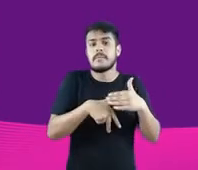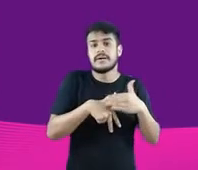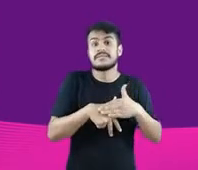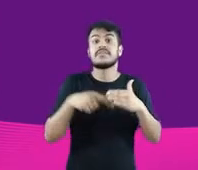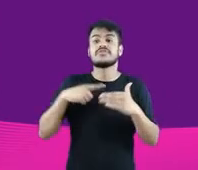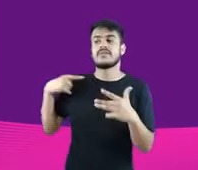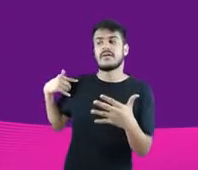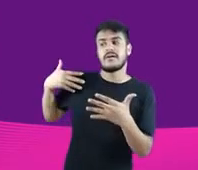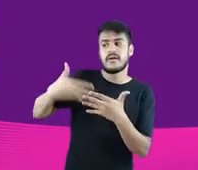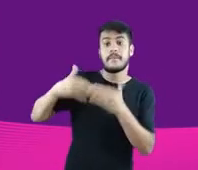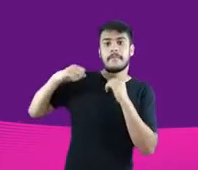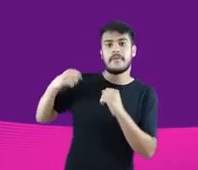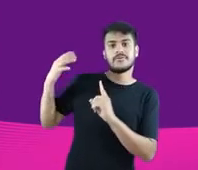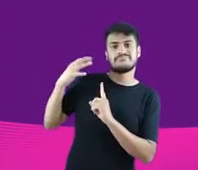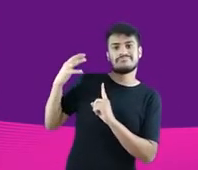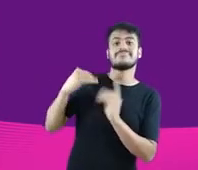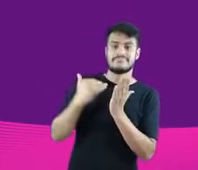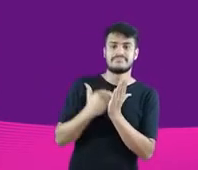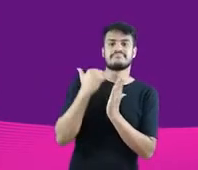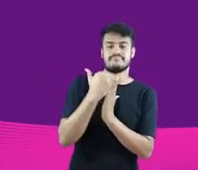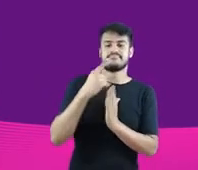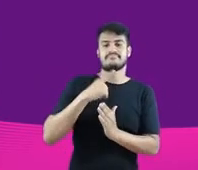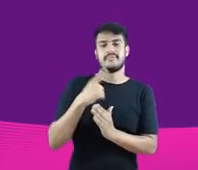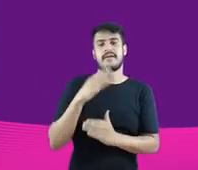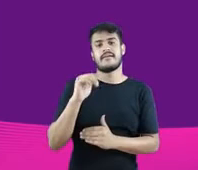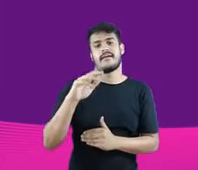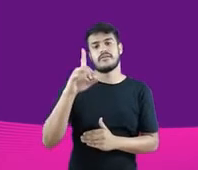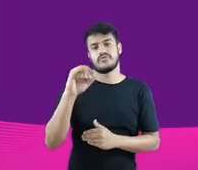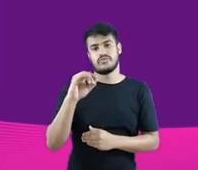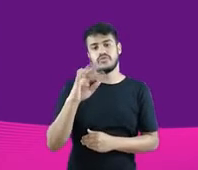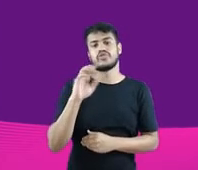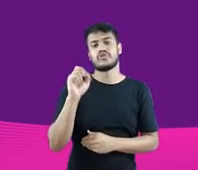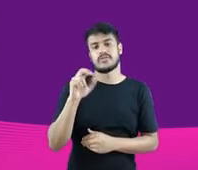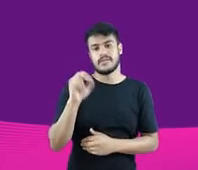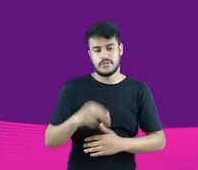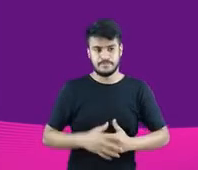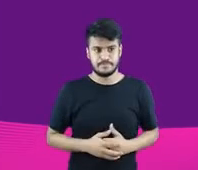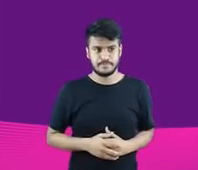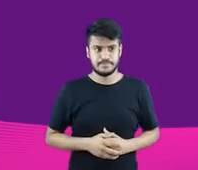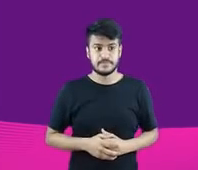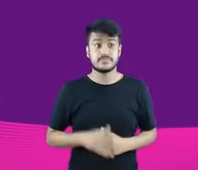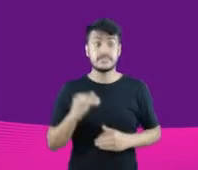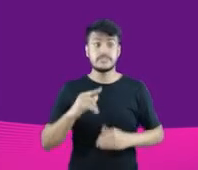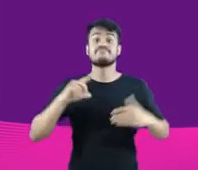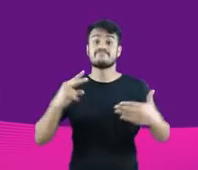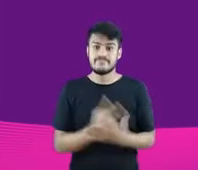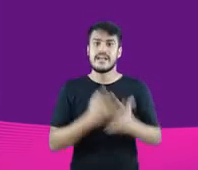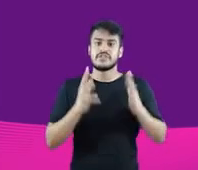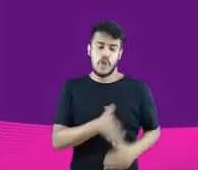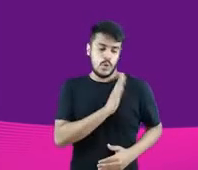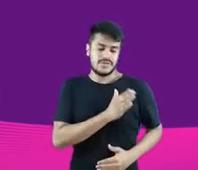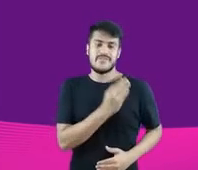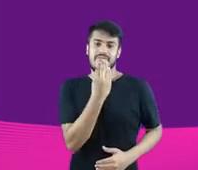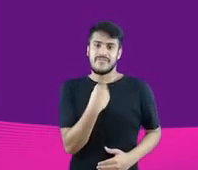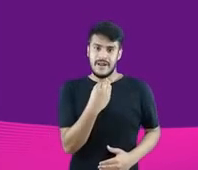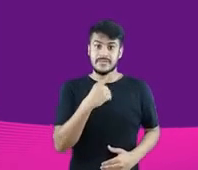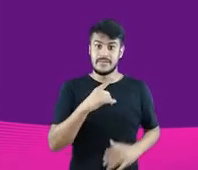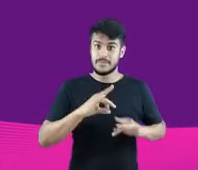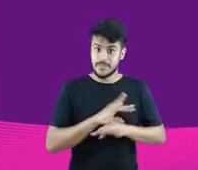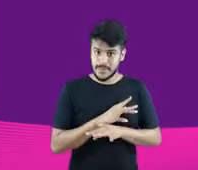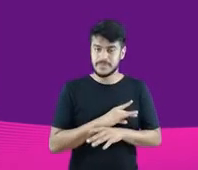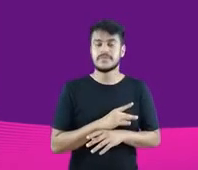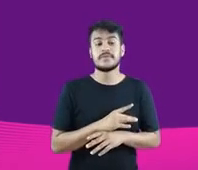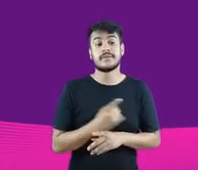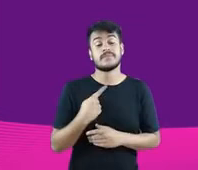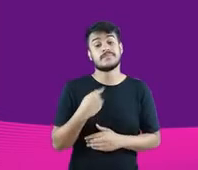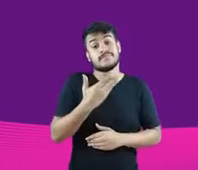à cardiotoxicidade. Com a insuficiência cardíaca já estabelecida, né, o indicado são